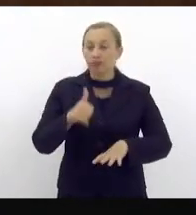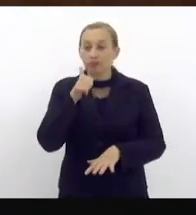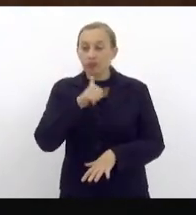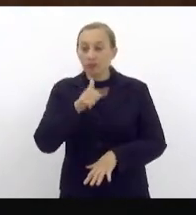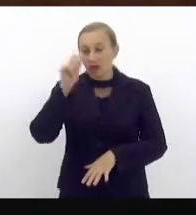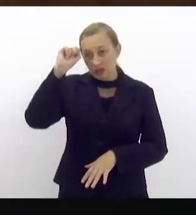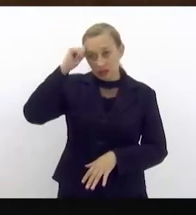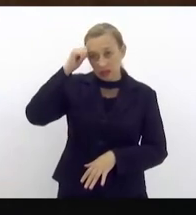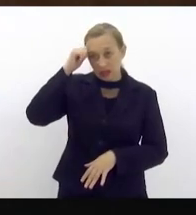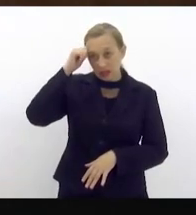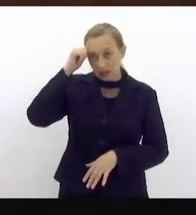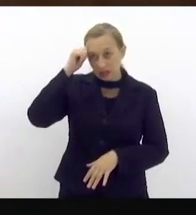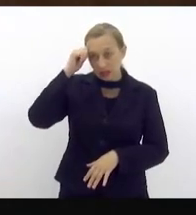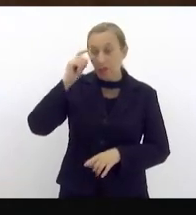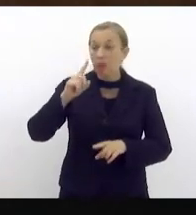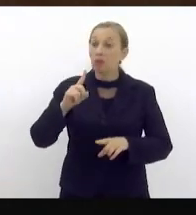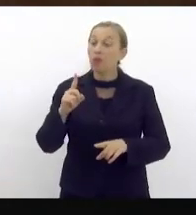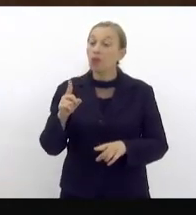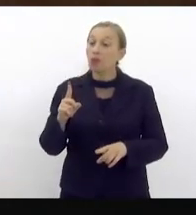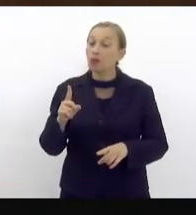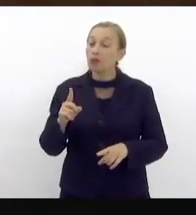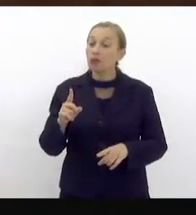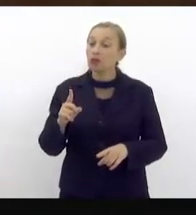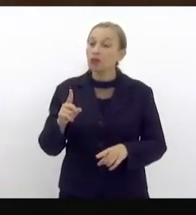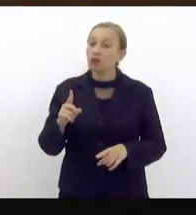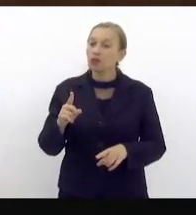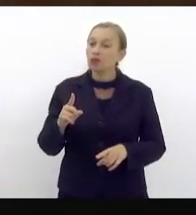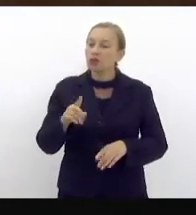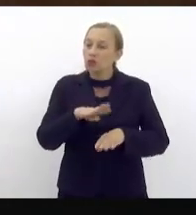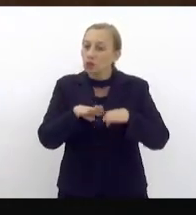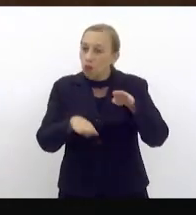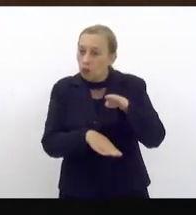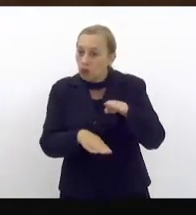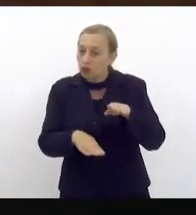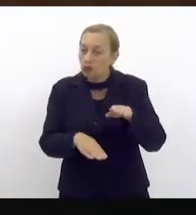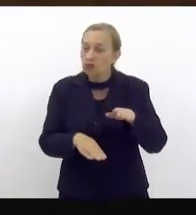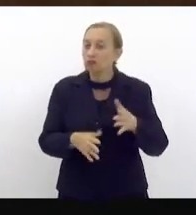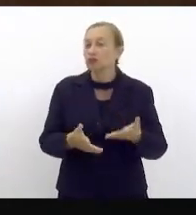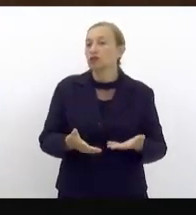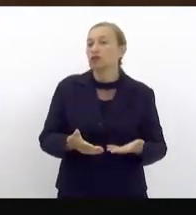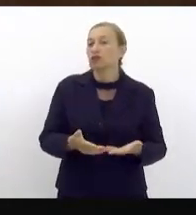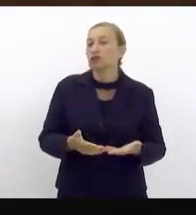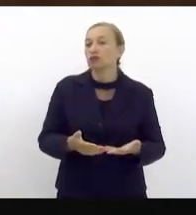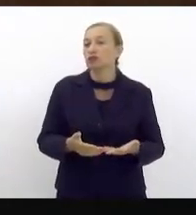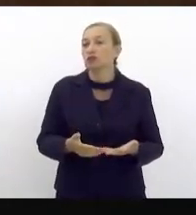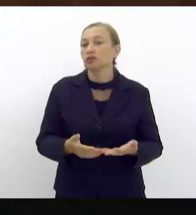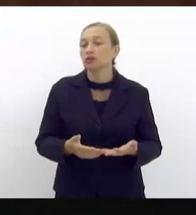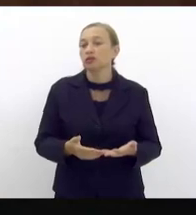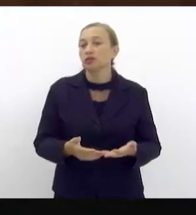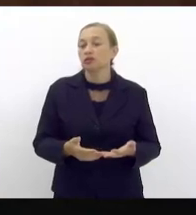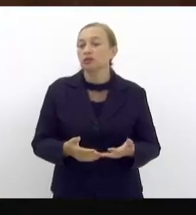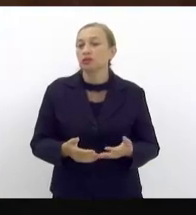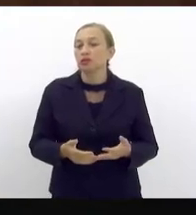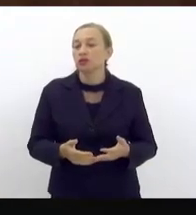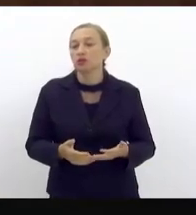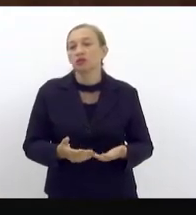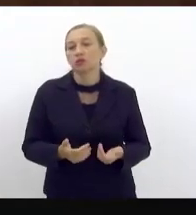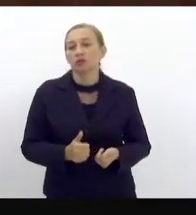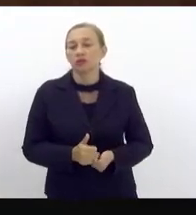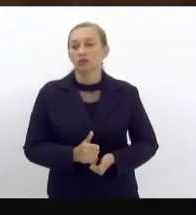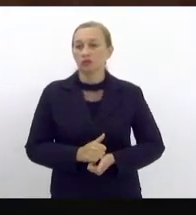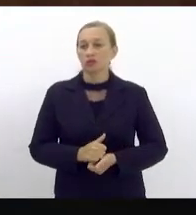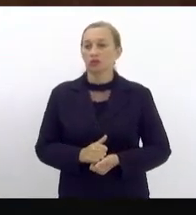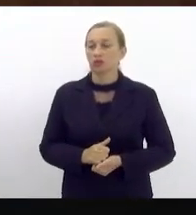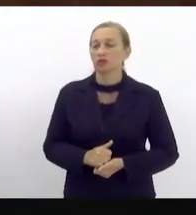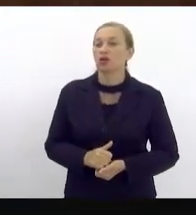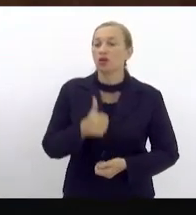negras maior os maiores desalentos desocupação e sub ocupação faziam com